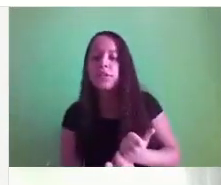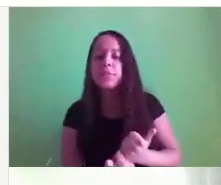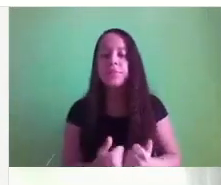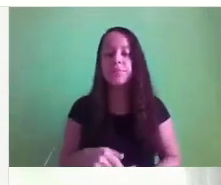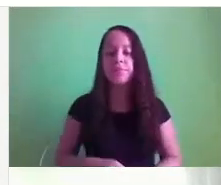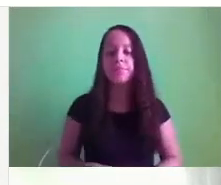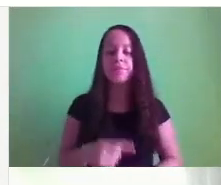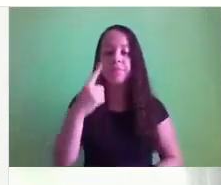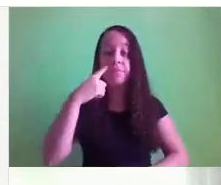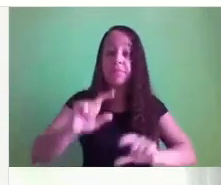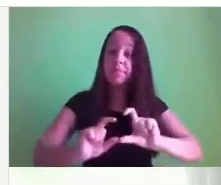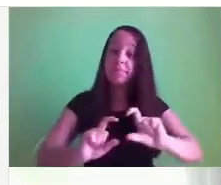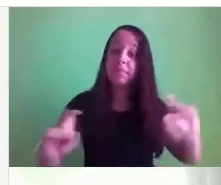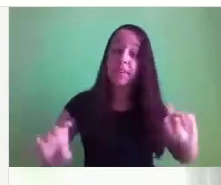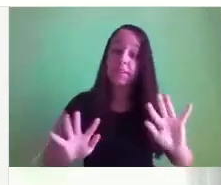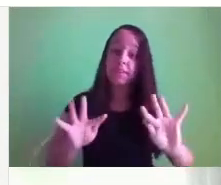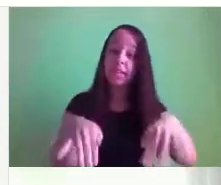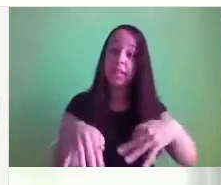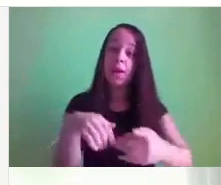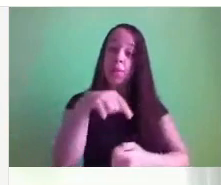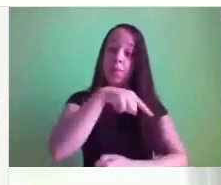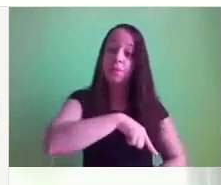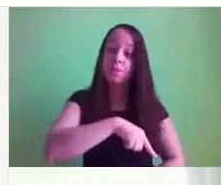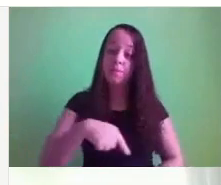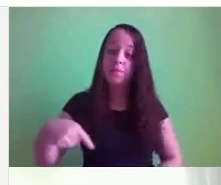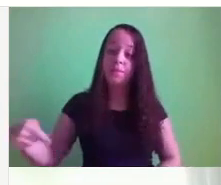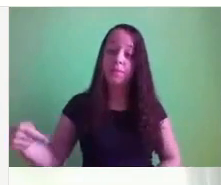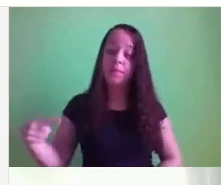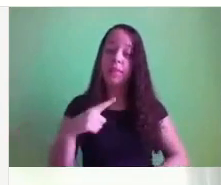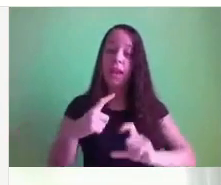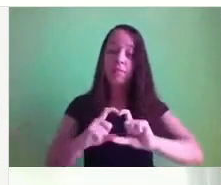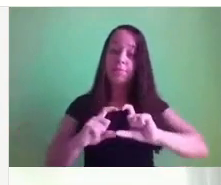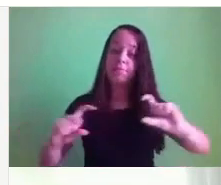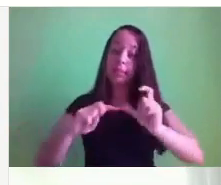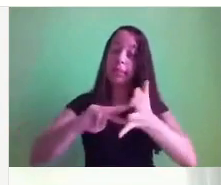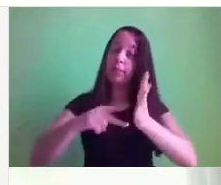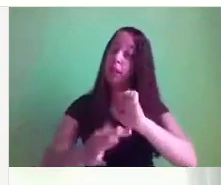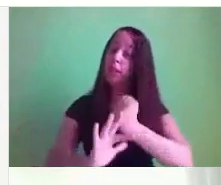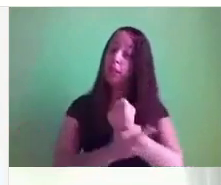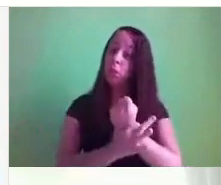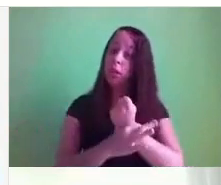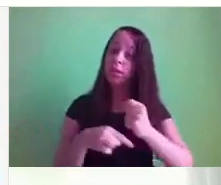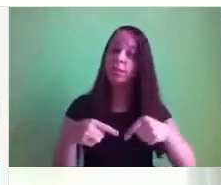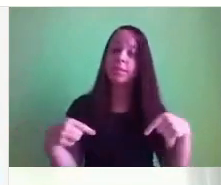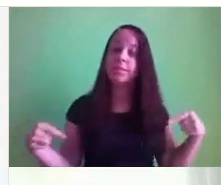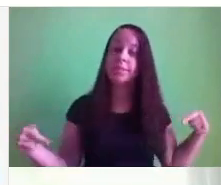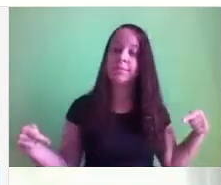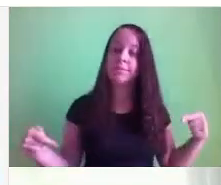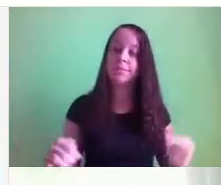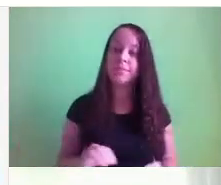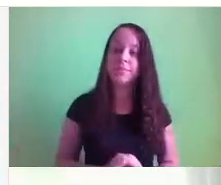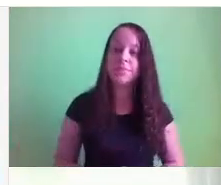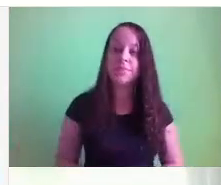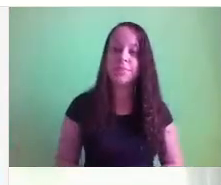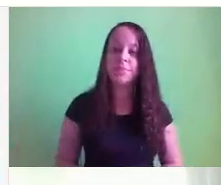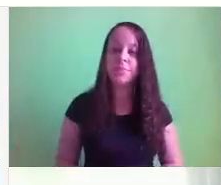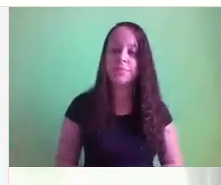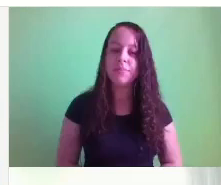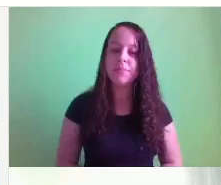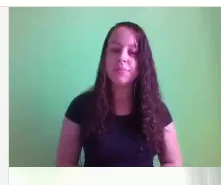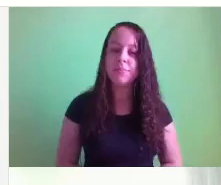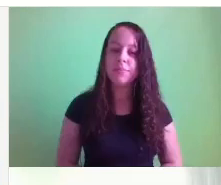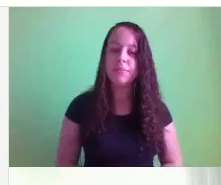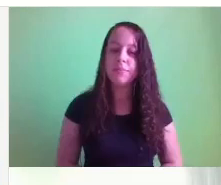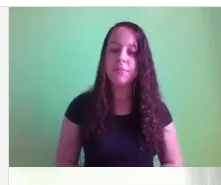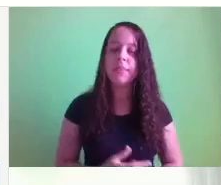O resultado preliminar do